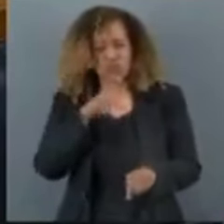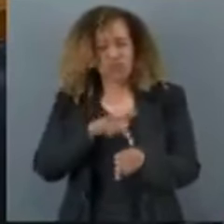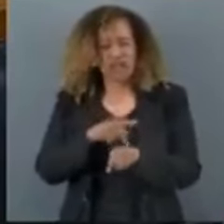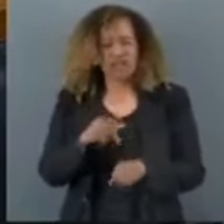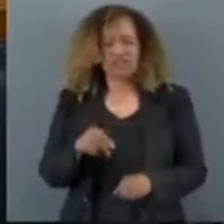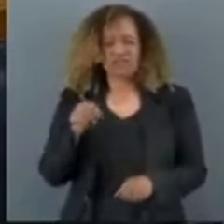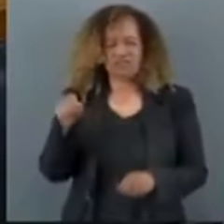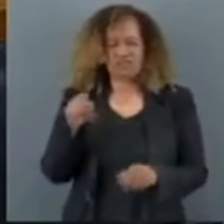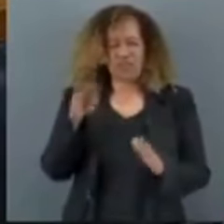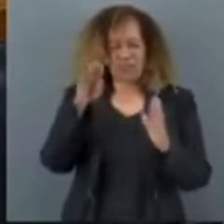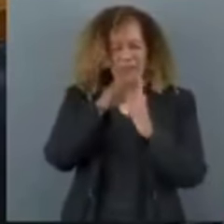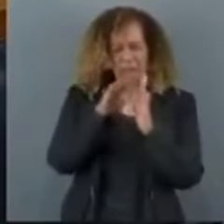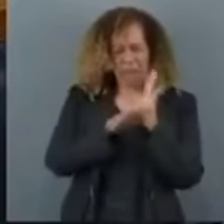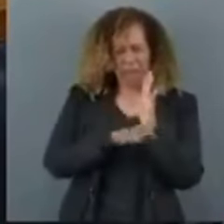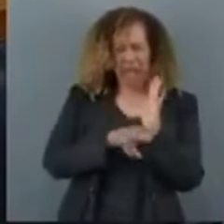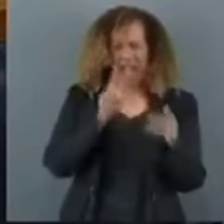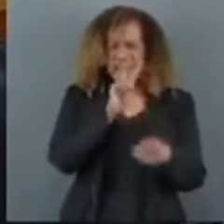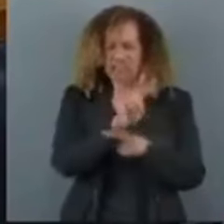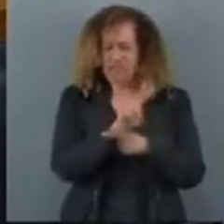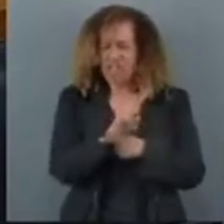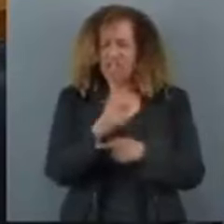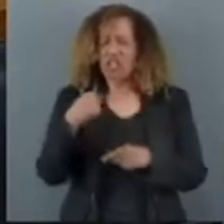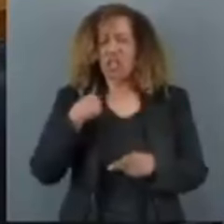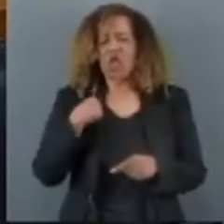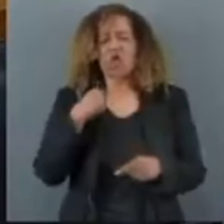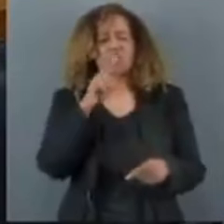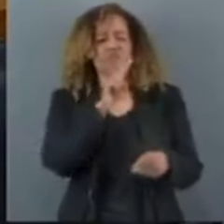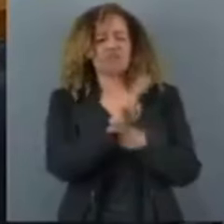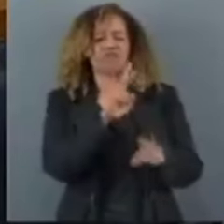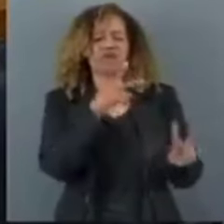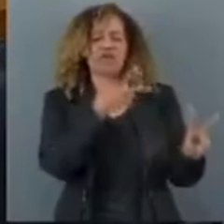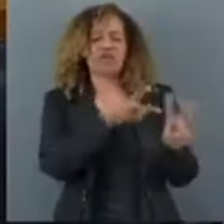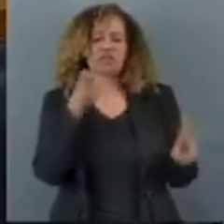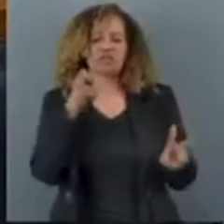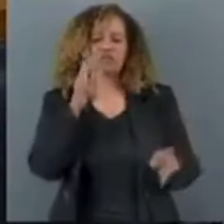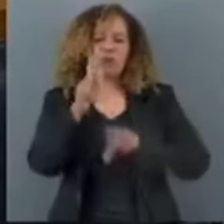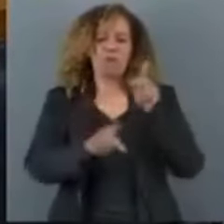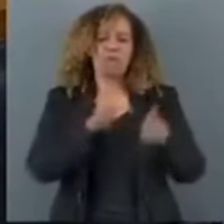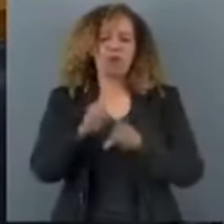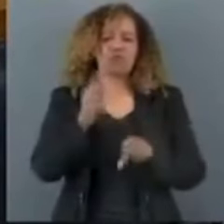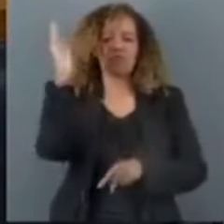esta pauta, eu defendo a integridade do povo brasileiro e